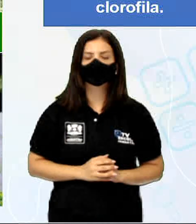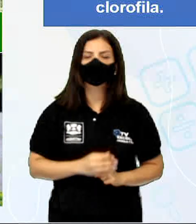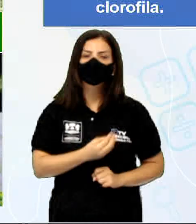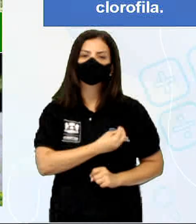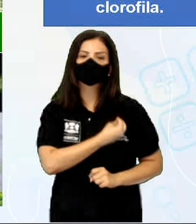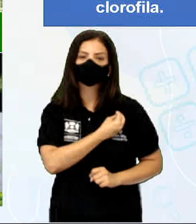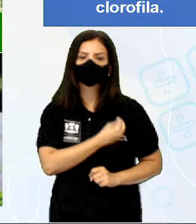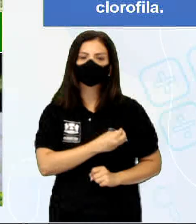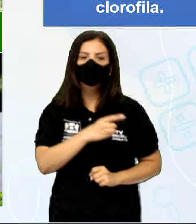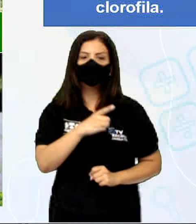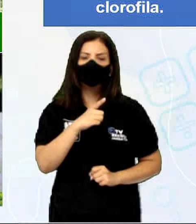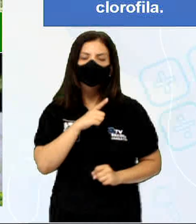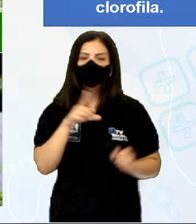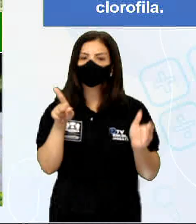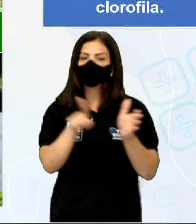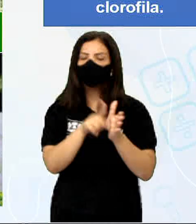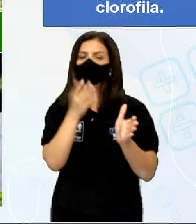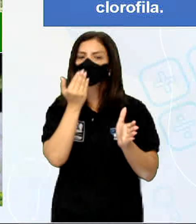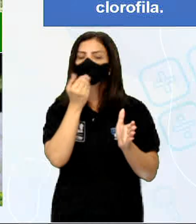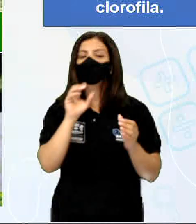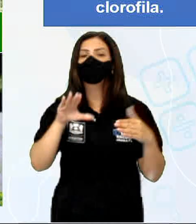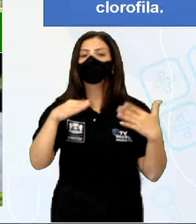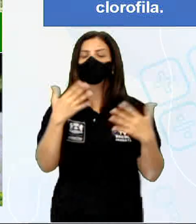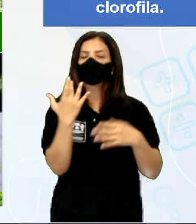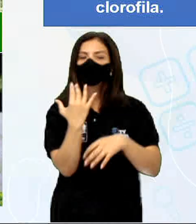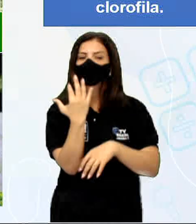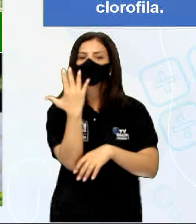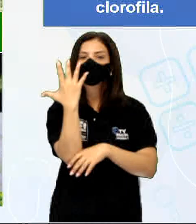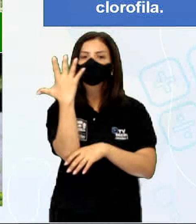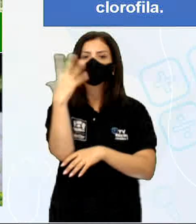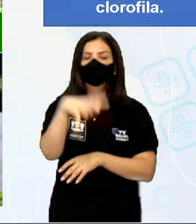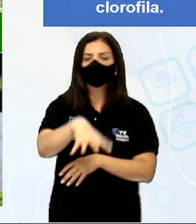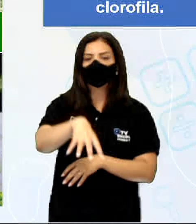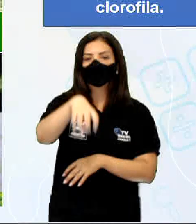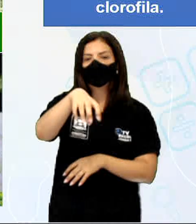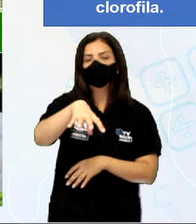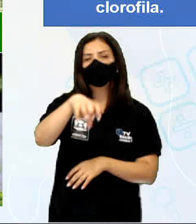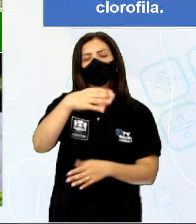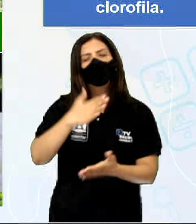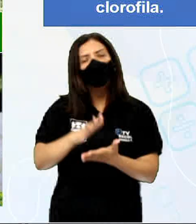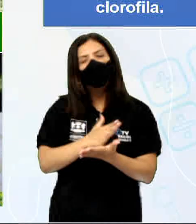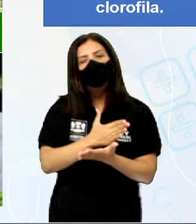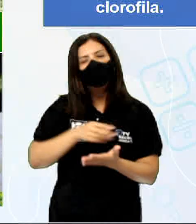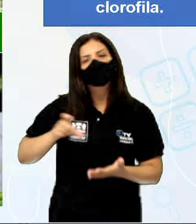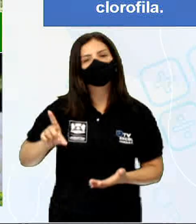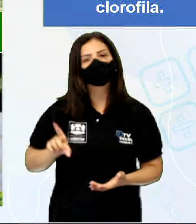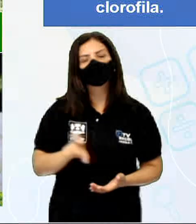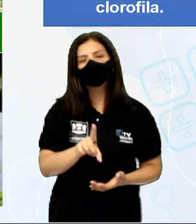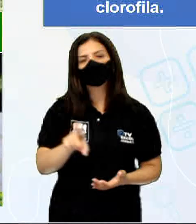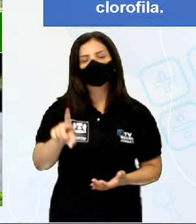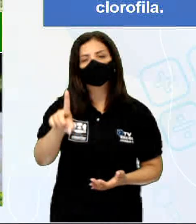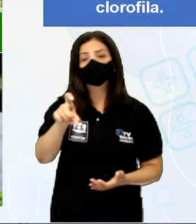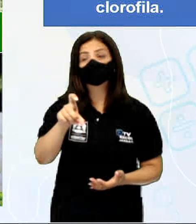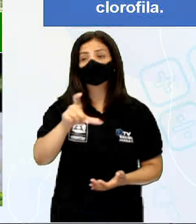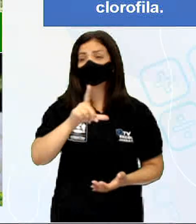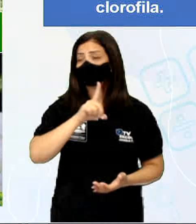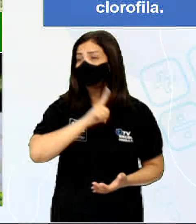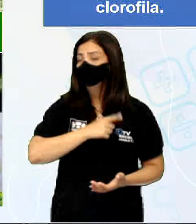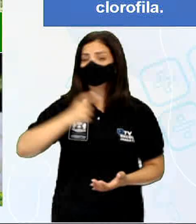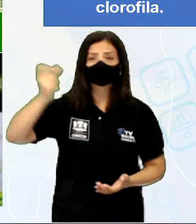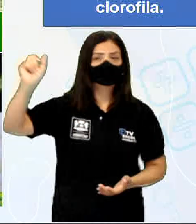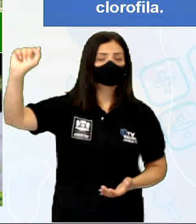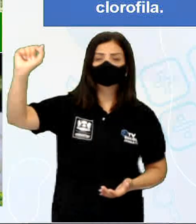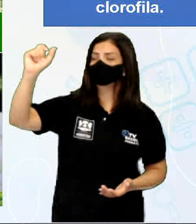são plantas, algas e algumas bactérias. Sem a luz do sol, sem a